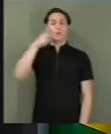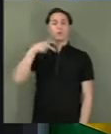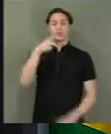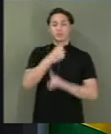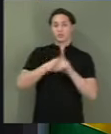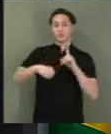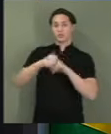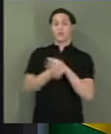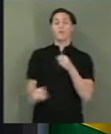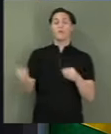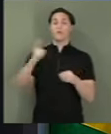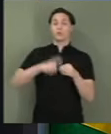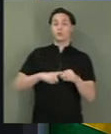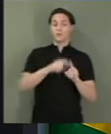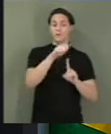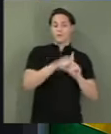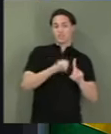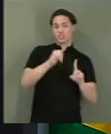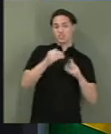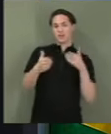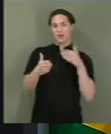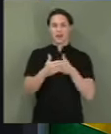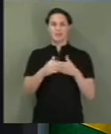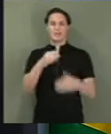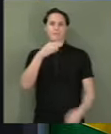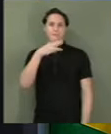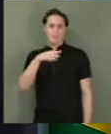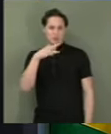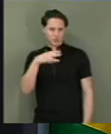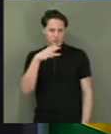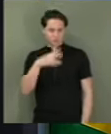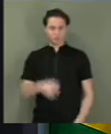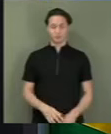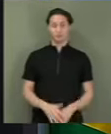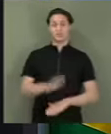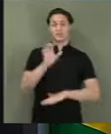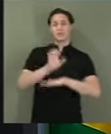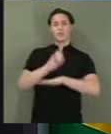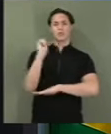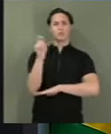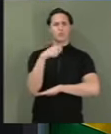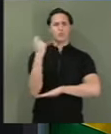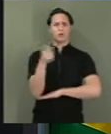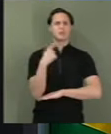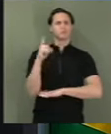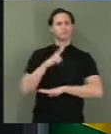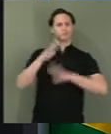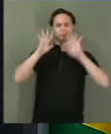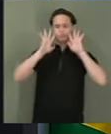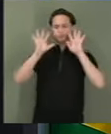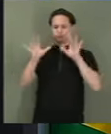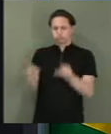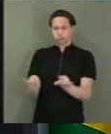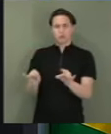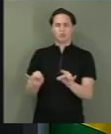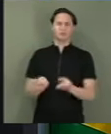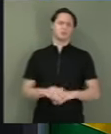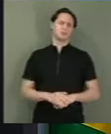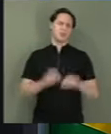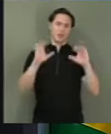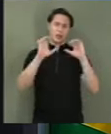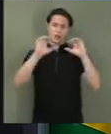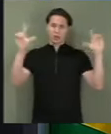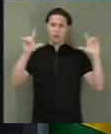Janeiro e março o Rio Grande do Sul recebeu atenção claro que todos